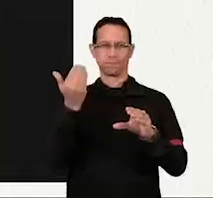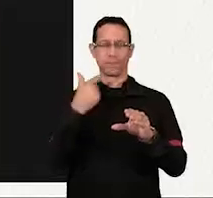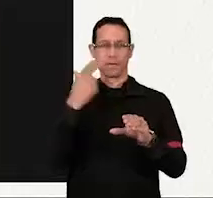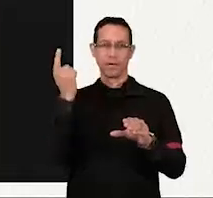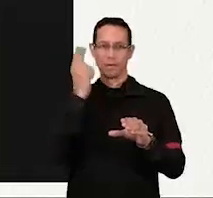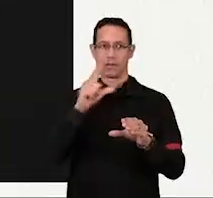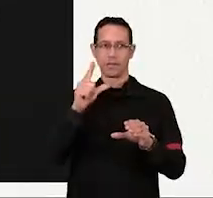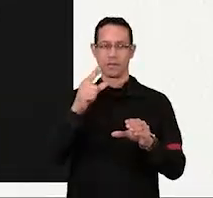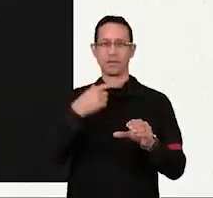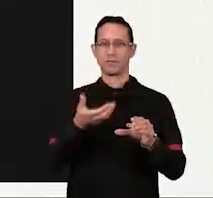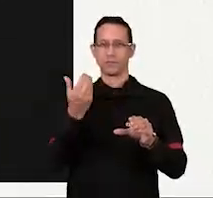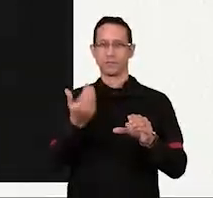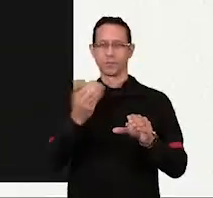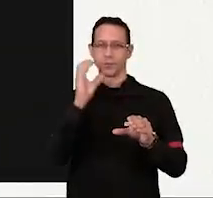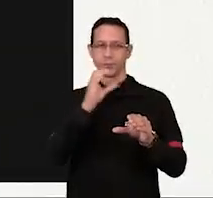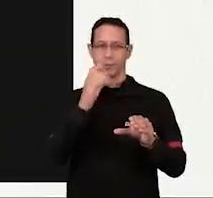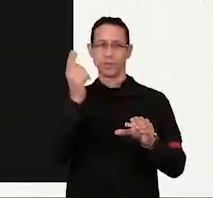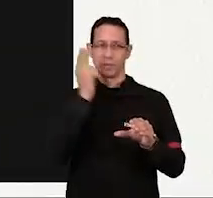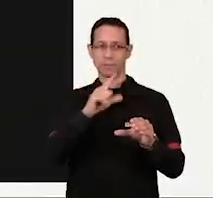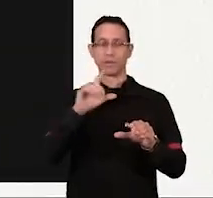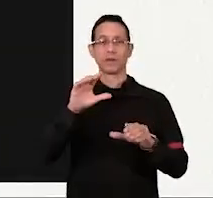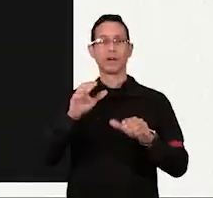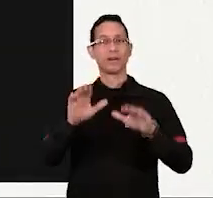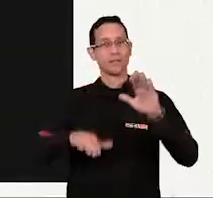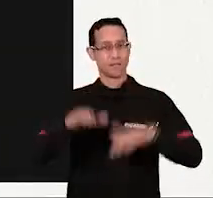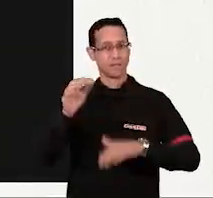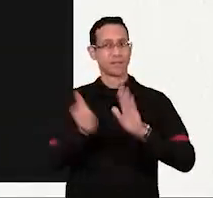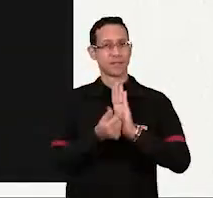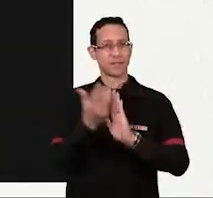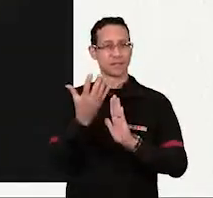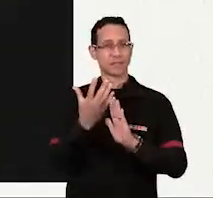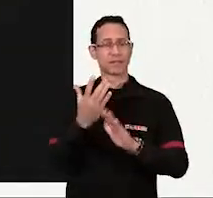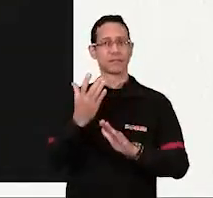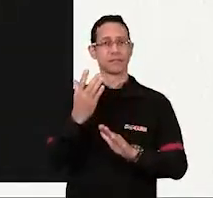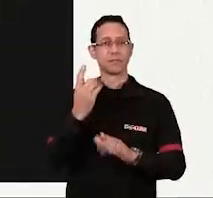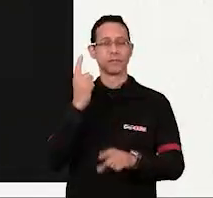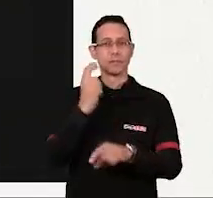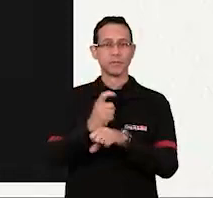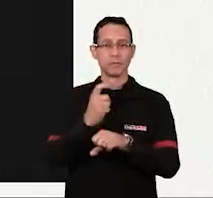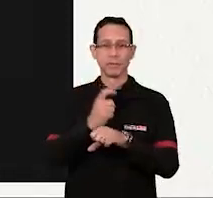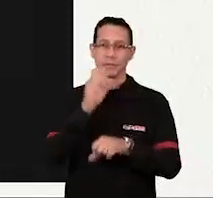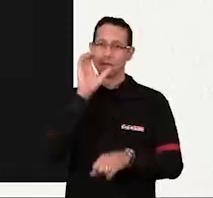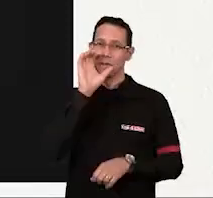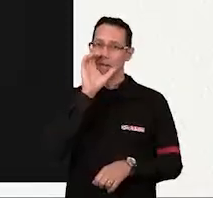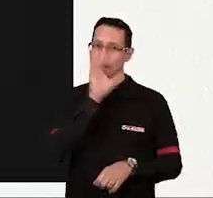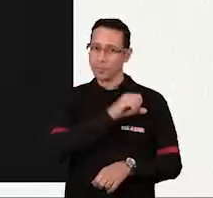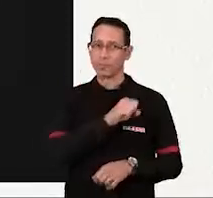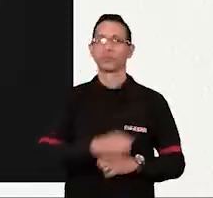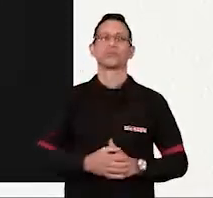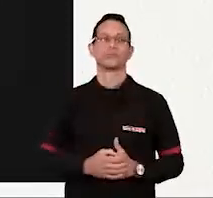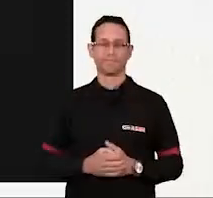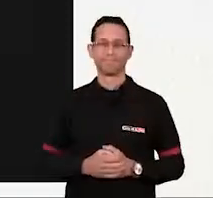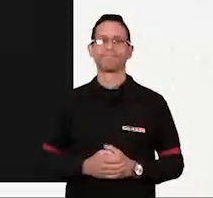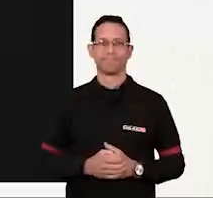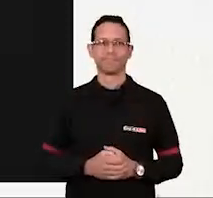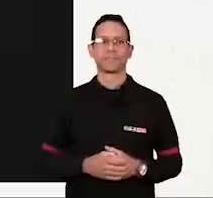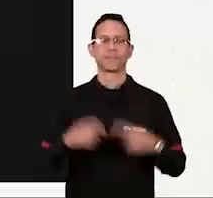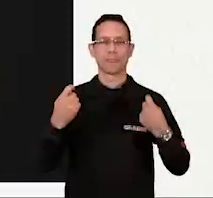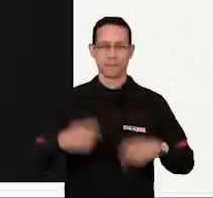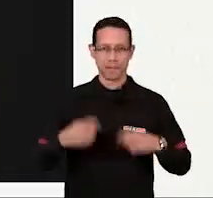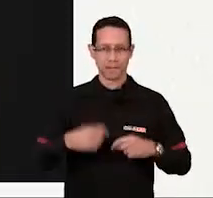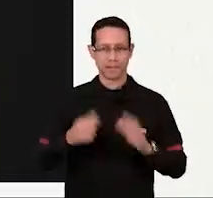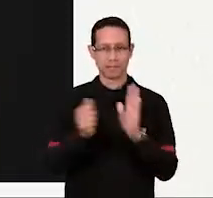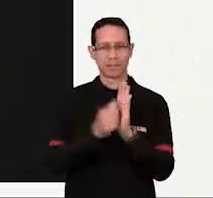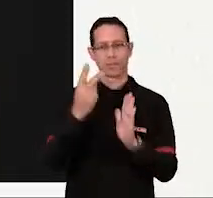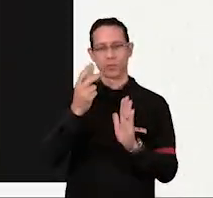isso. Mas, muitas vezes, esse tímpano cicatriza muito rápido. E a gente tem que fazer um